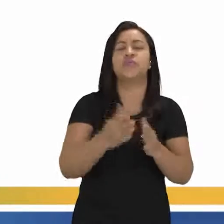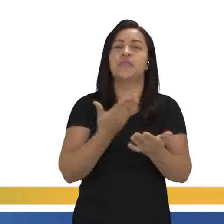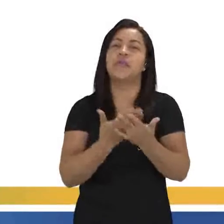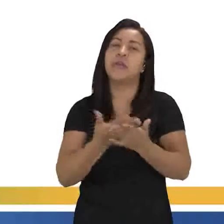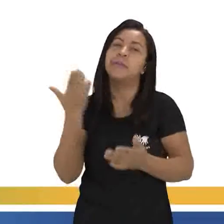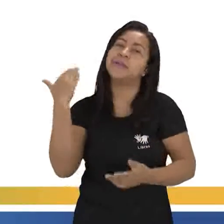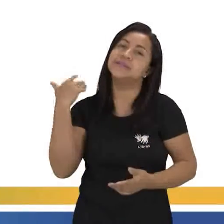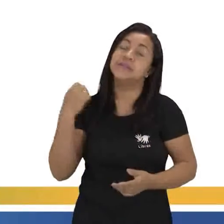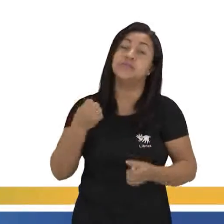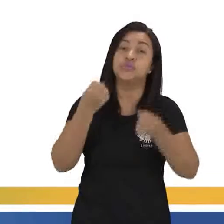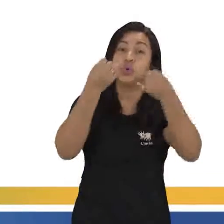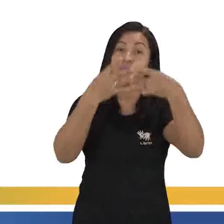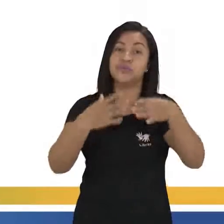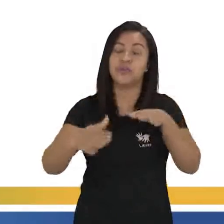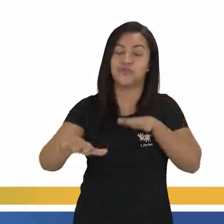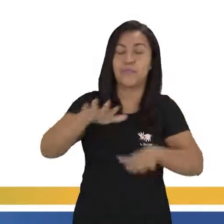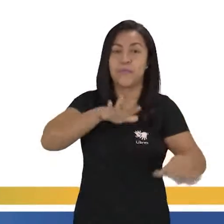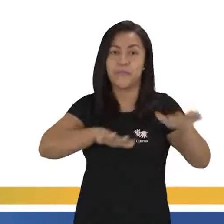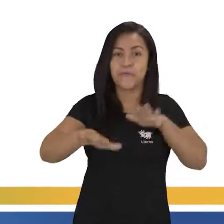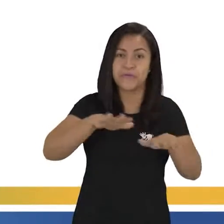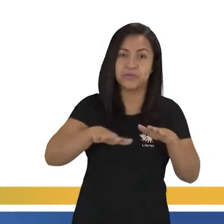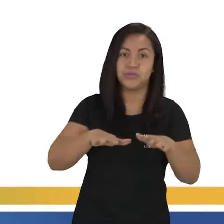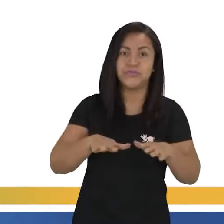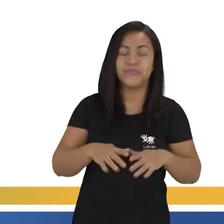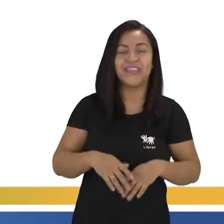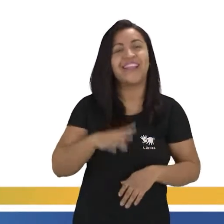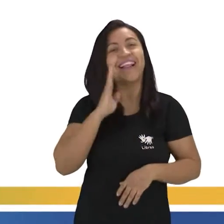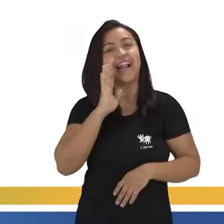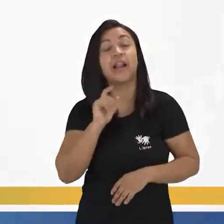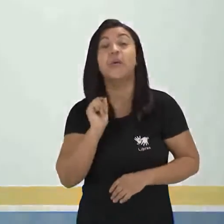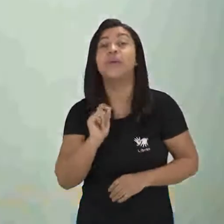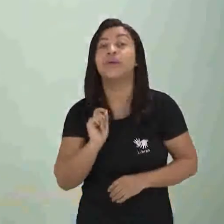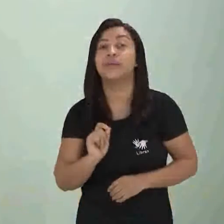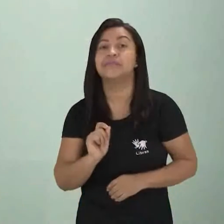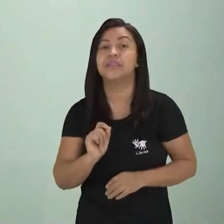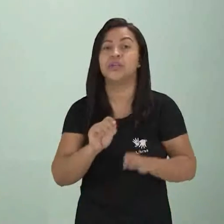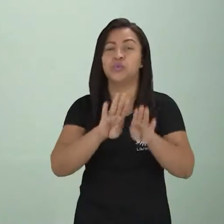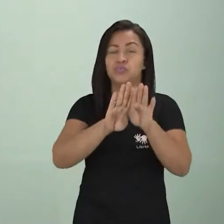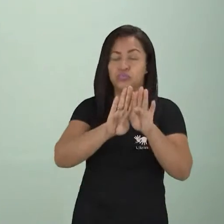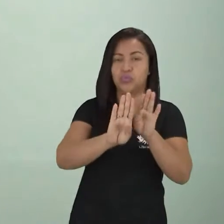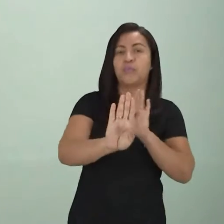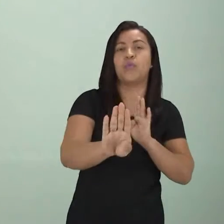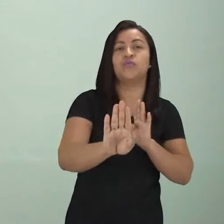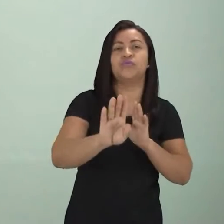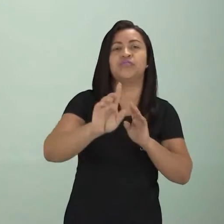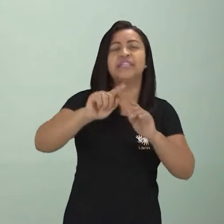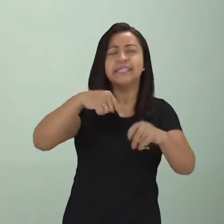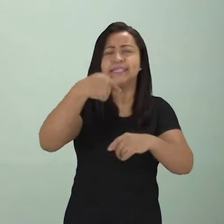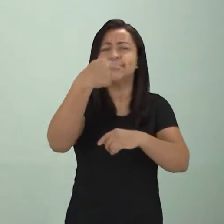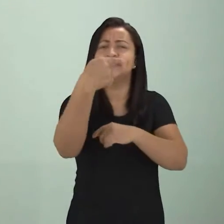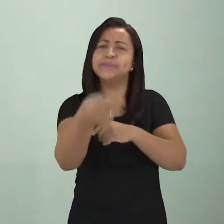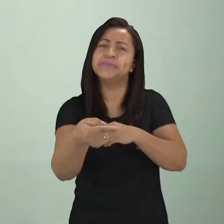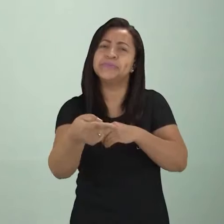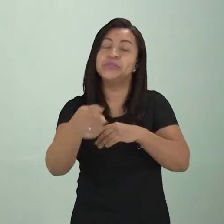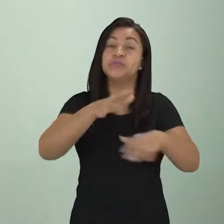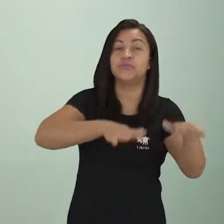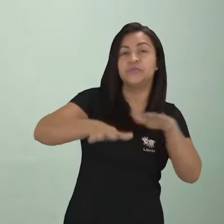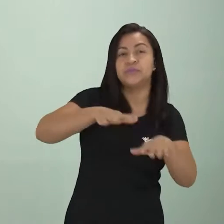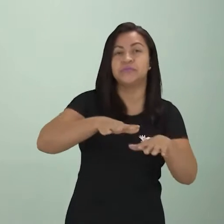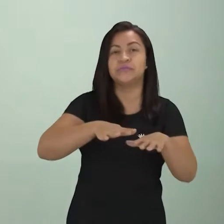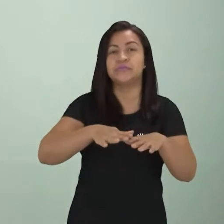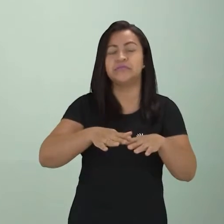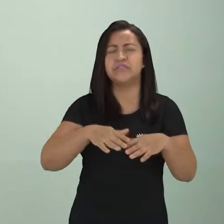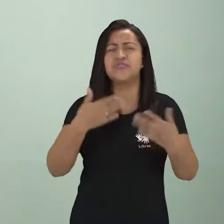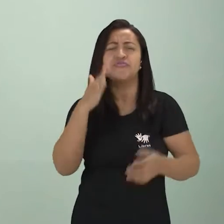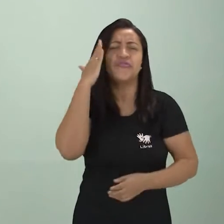trabalhamos sobre quantidade de movimento. E é legal porque assim, o impulso ele vem depois da quantidade de movimento no ensino de física e a gente vai